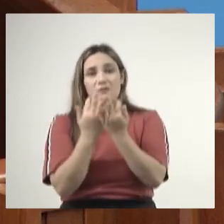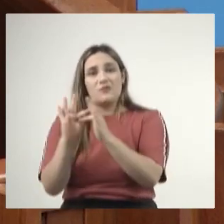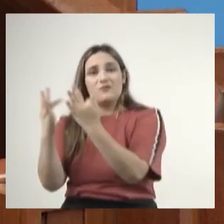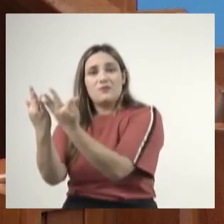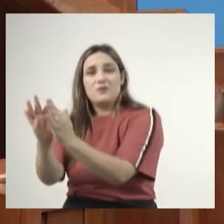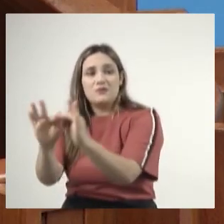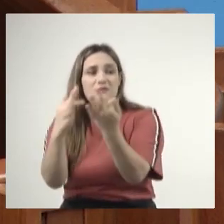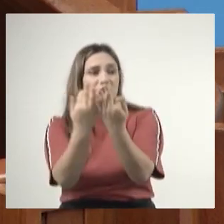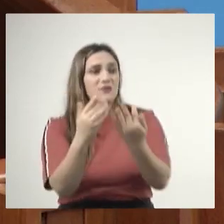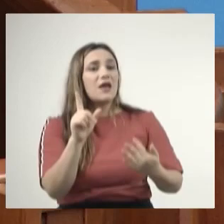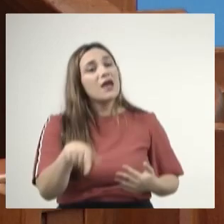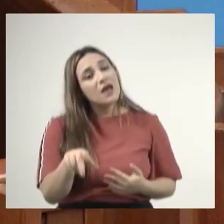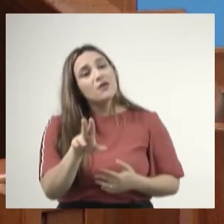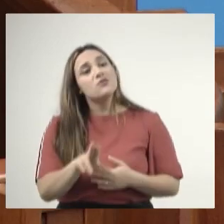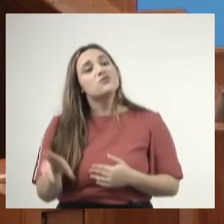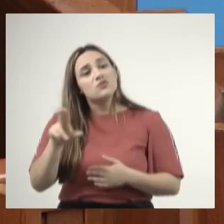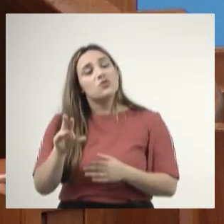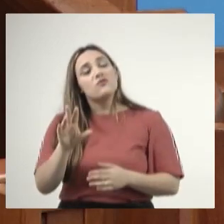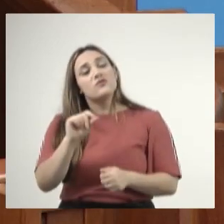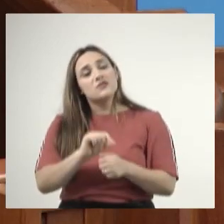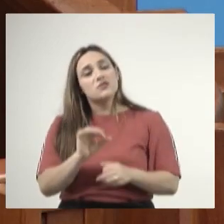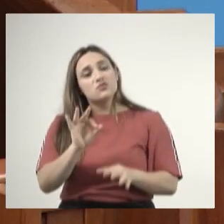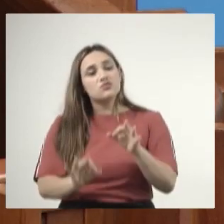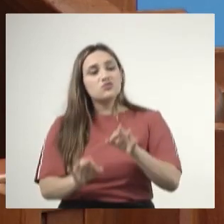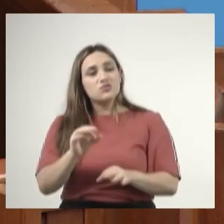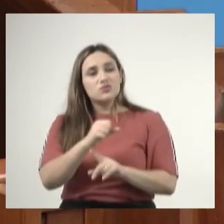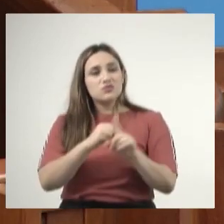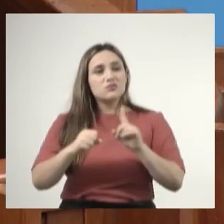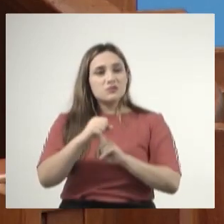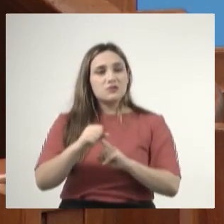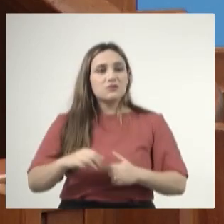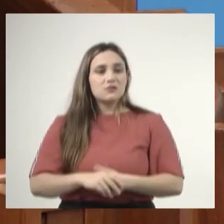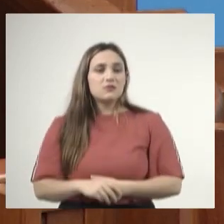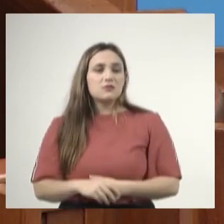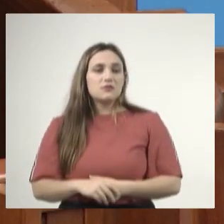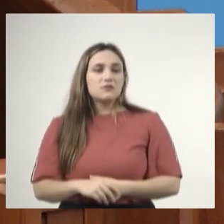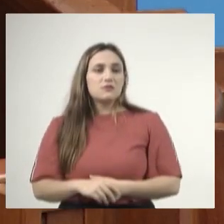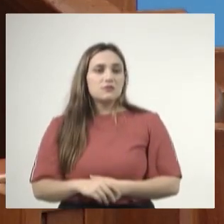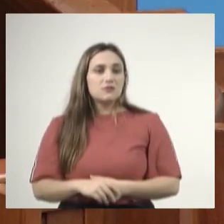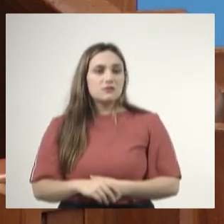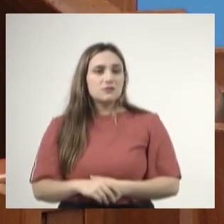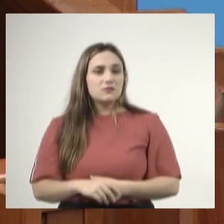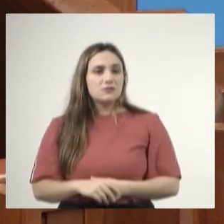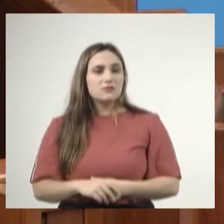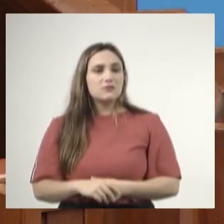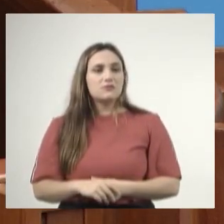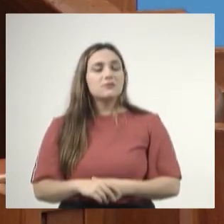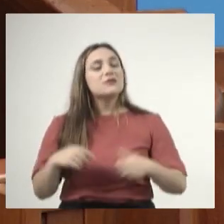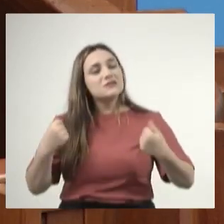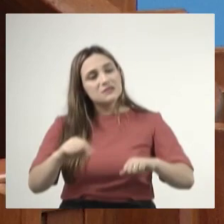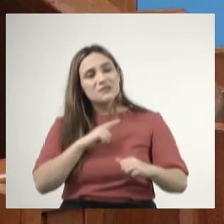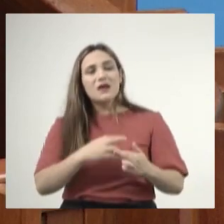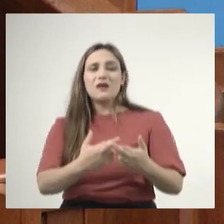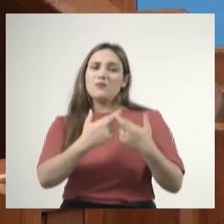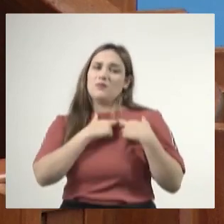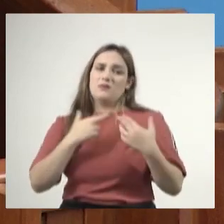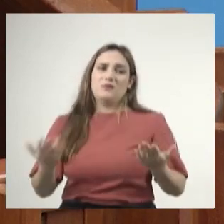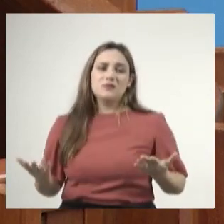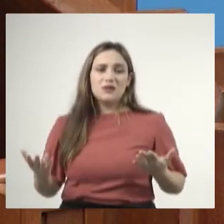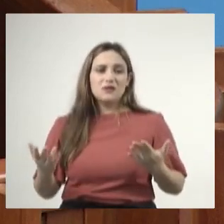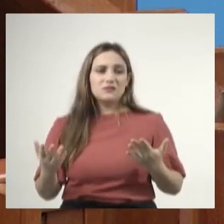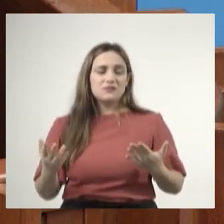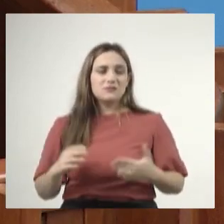útil, certo, de fazer justiça social, inserir o índio na sociedade com responsabilidade, que ele possa